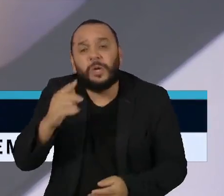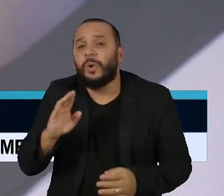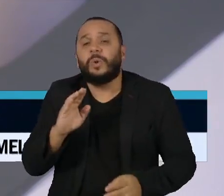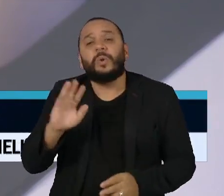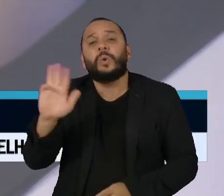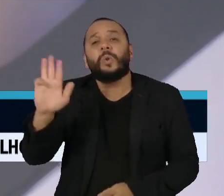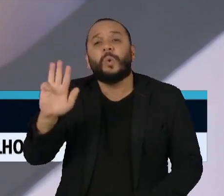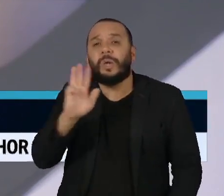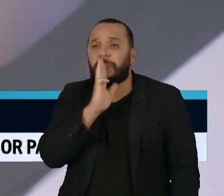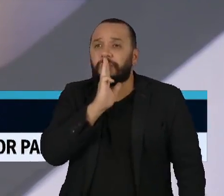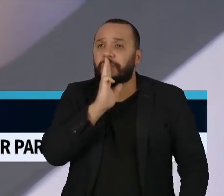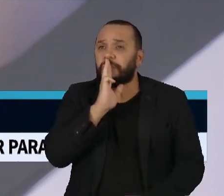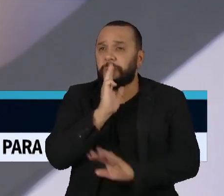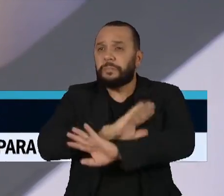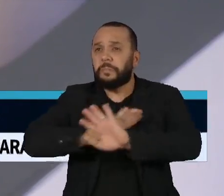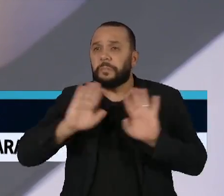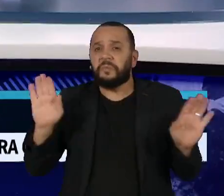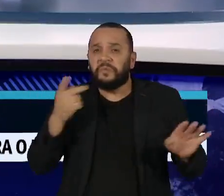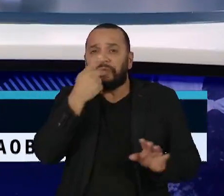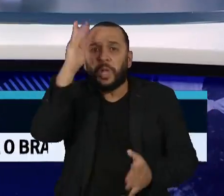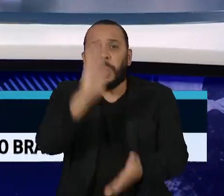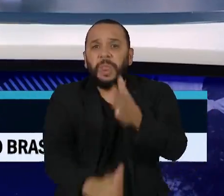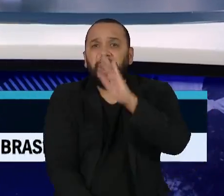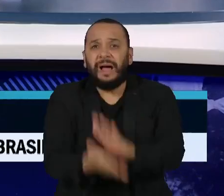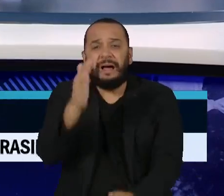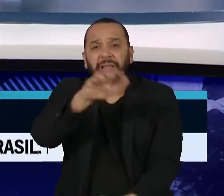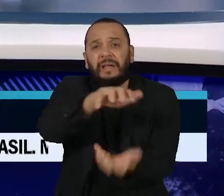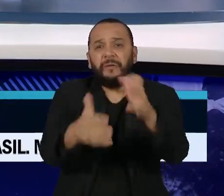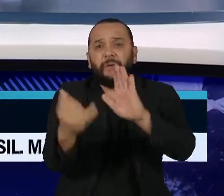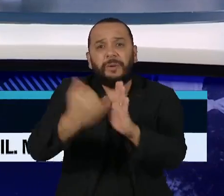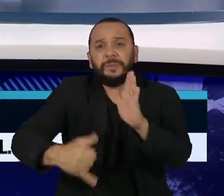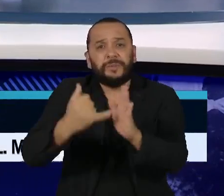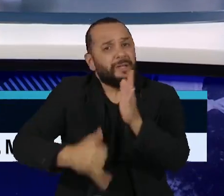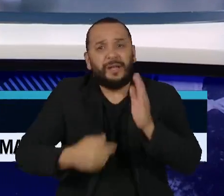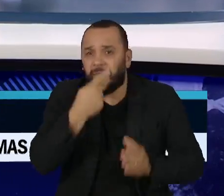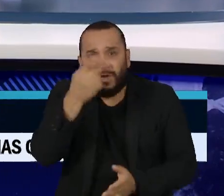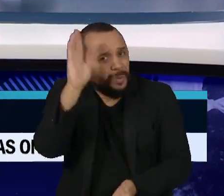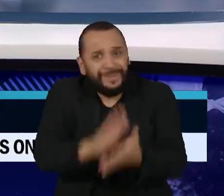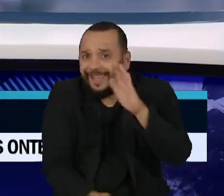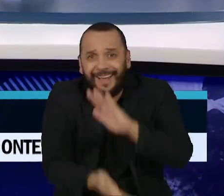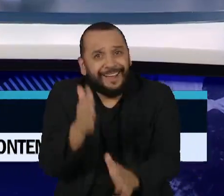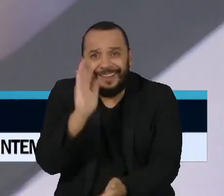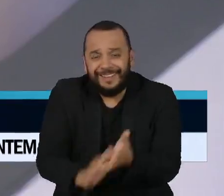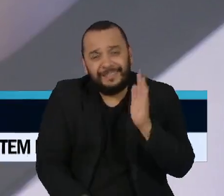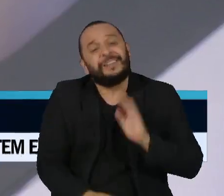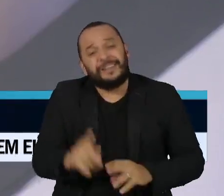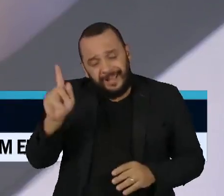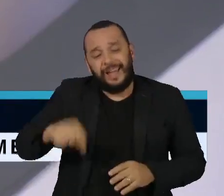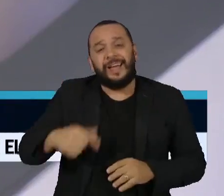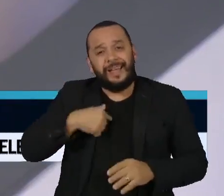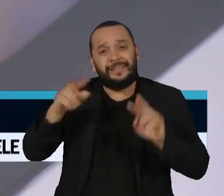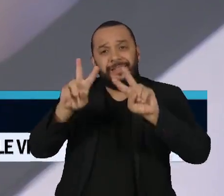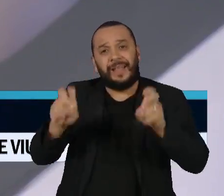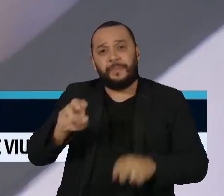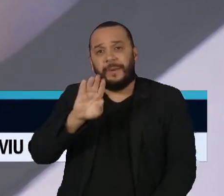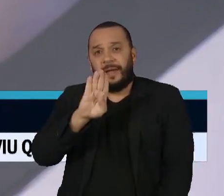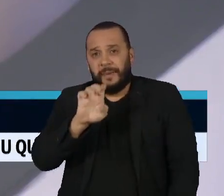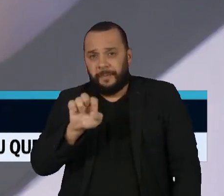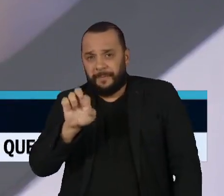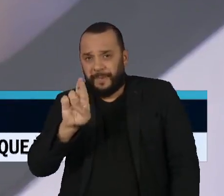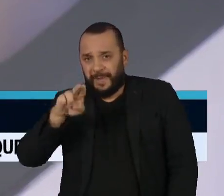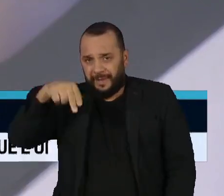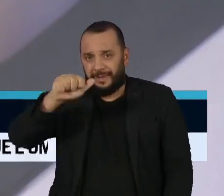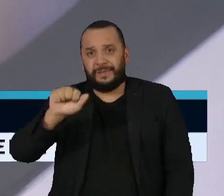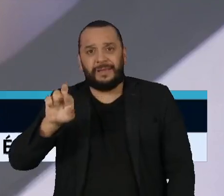inteiro. O Lula nunca foi uma liderança da reforma tributária. Esse era um tema do Bernard Api, que, aliás, precisa ser lembrado aqui, um